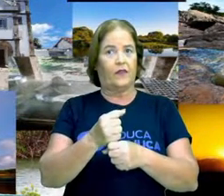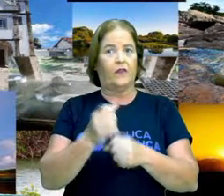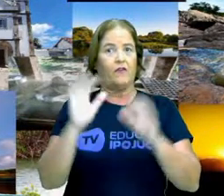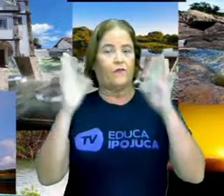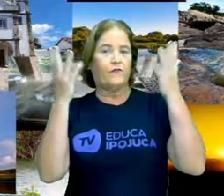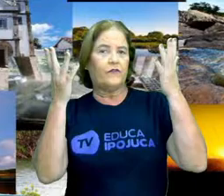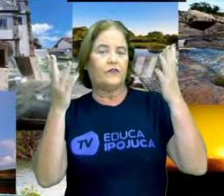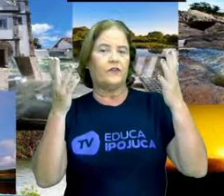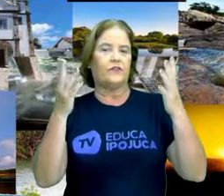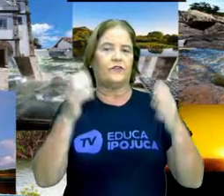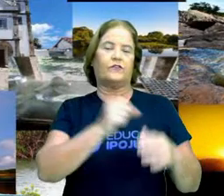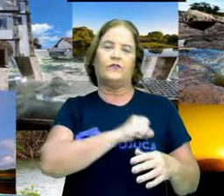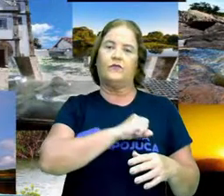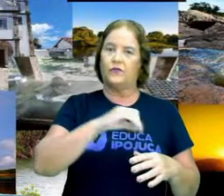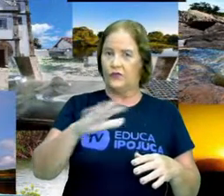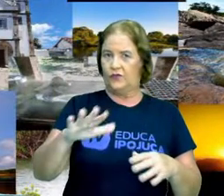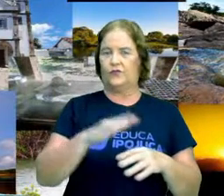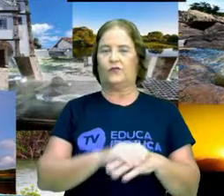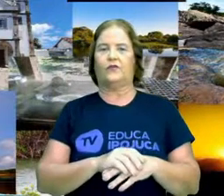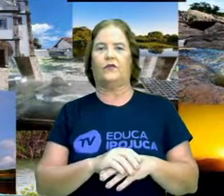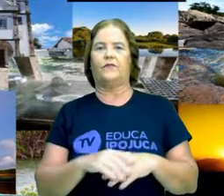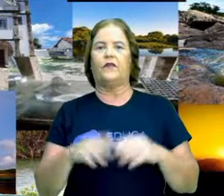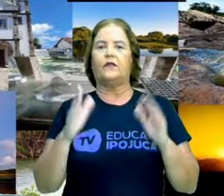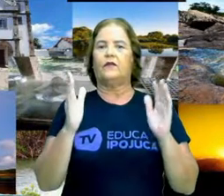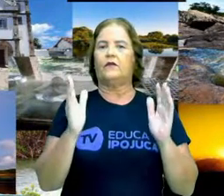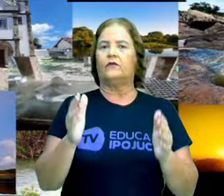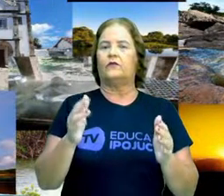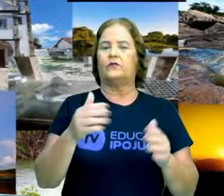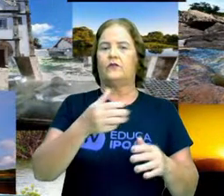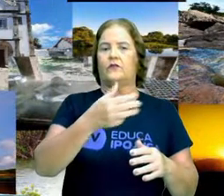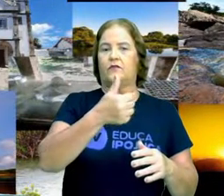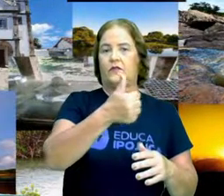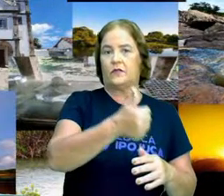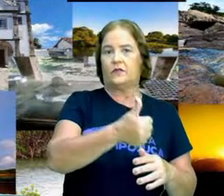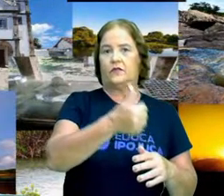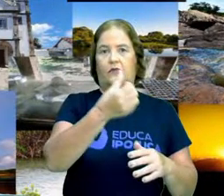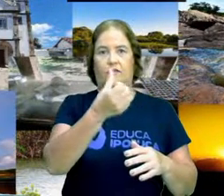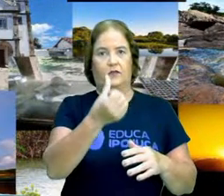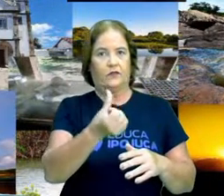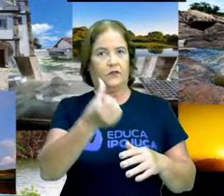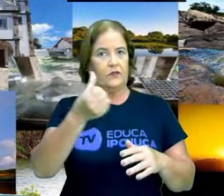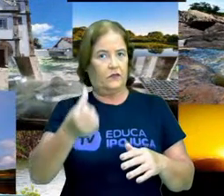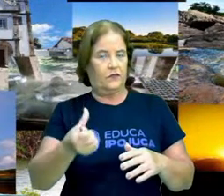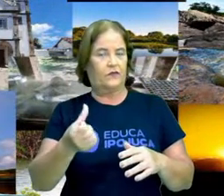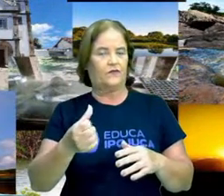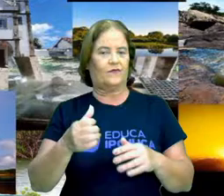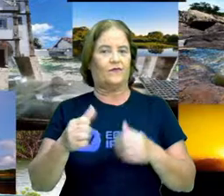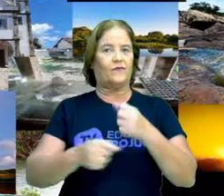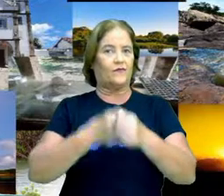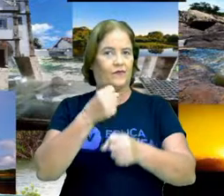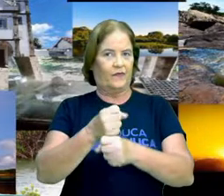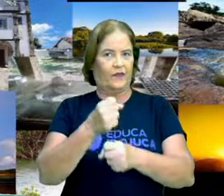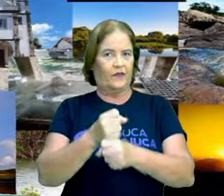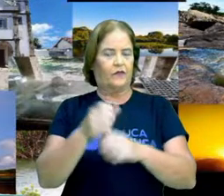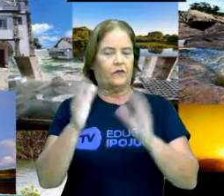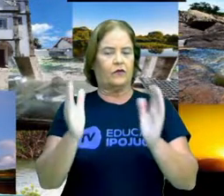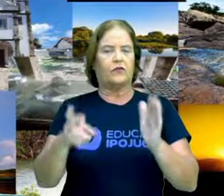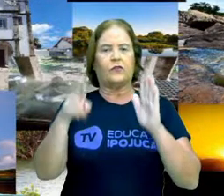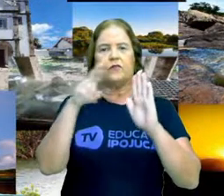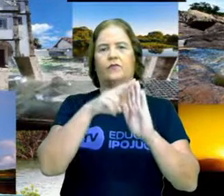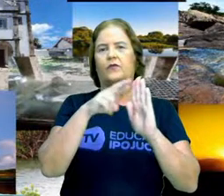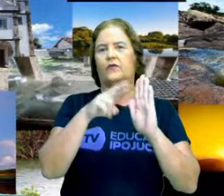Nossa cidade está completando 176 anos. E hoje vamos trazer uma